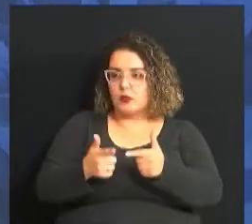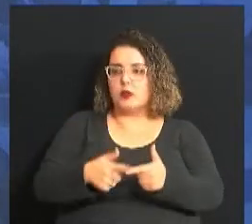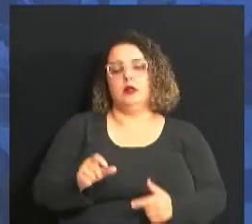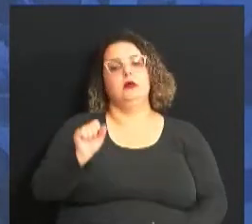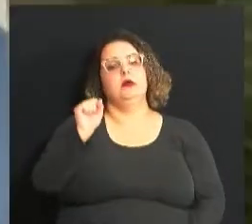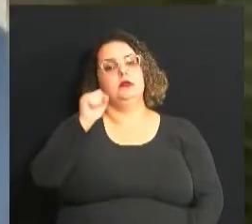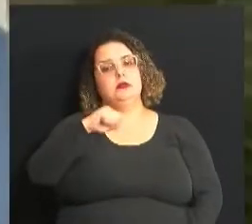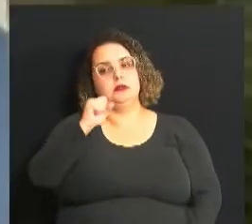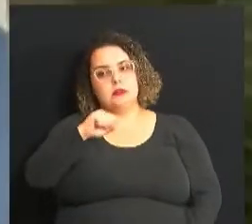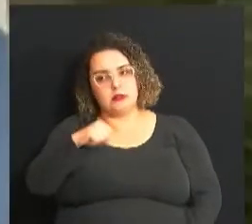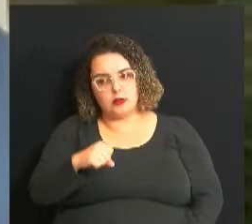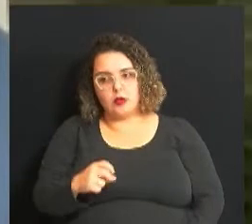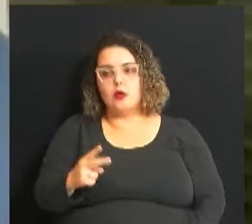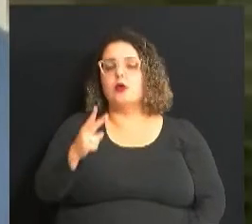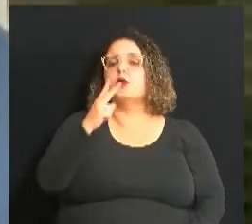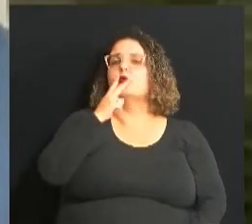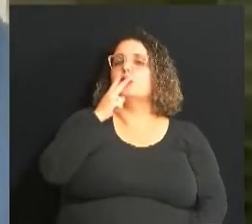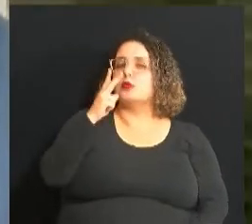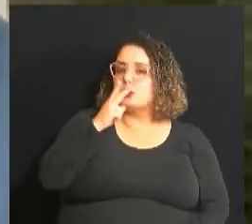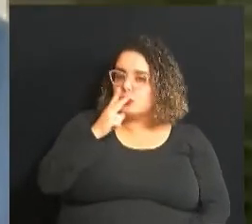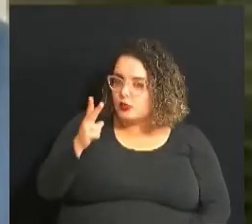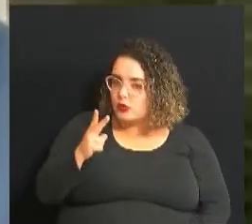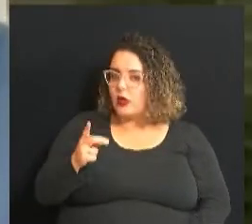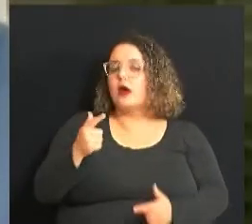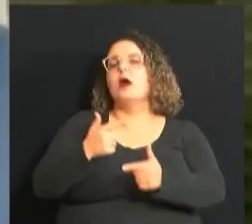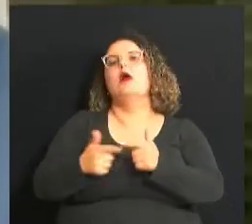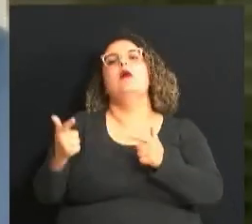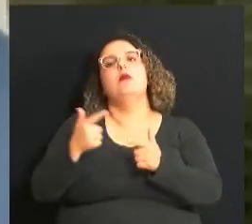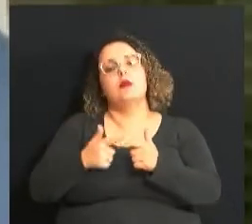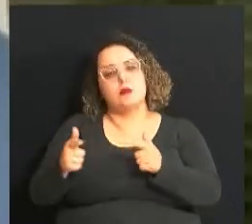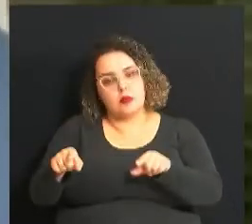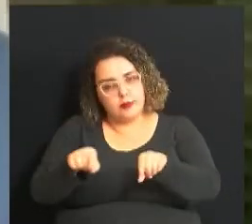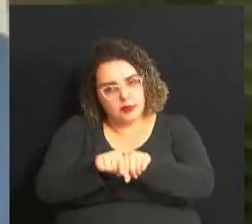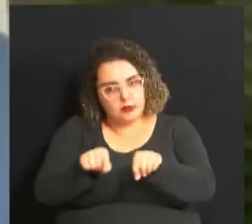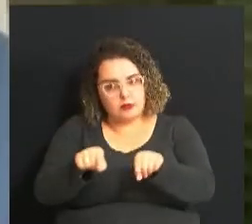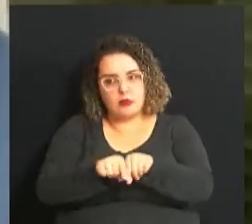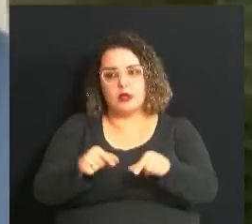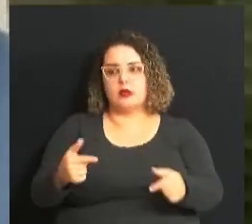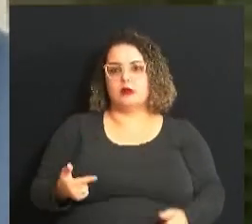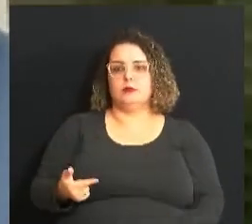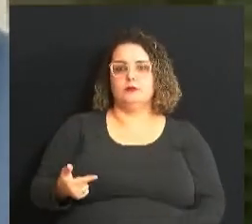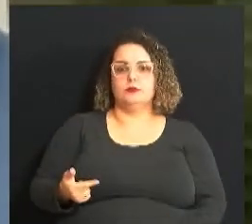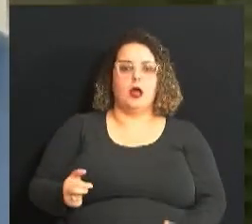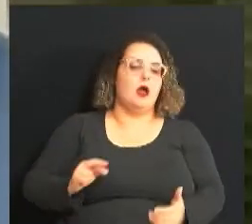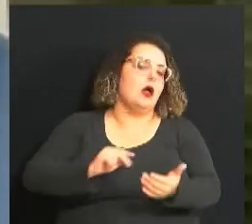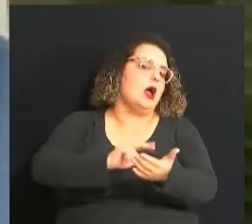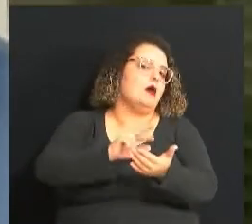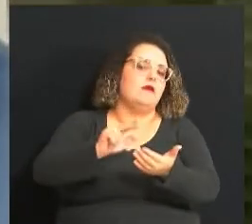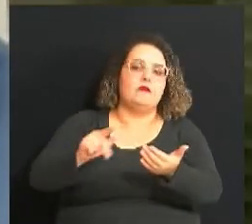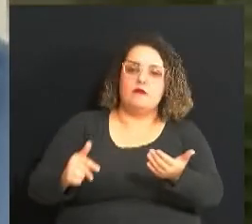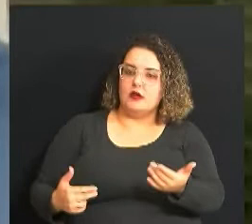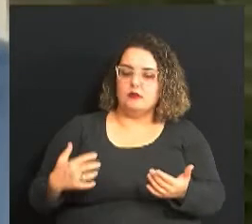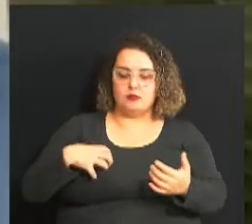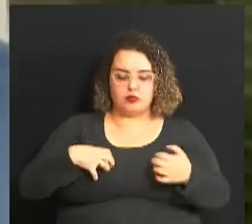Sim, o tabagismo também é um problema. Ele também afeta vários órgãos do organismo, né? Até por questão